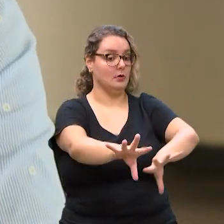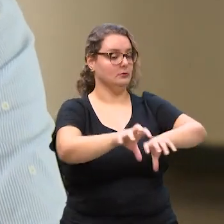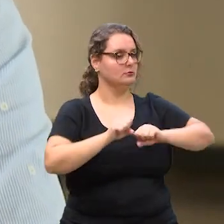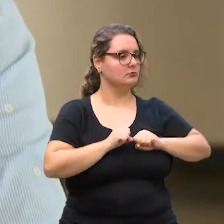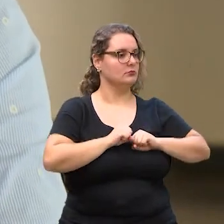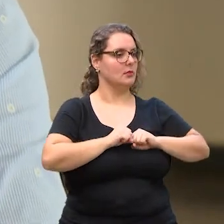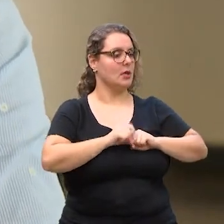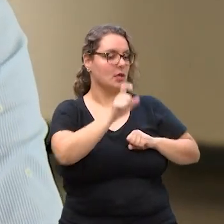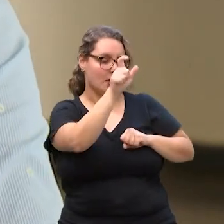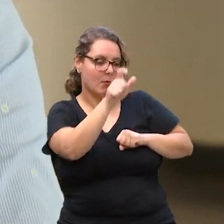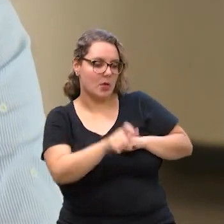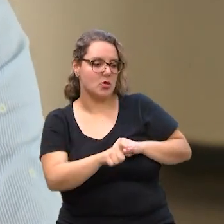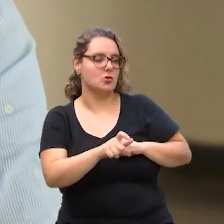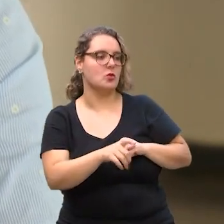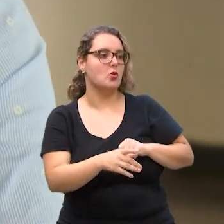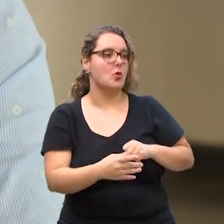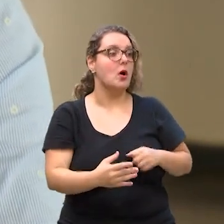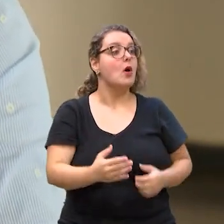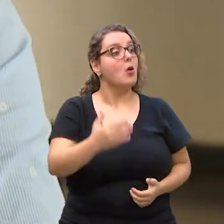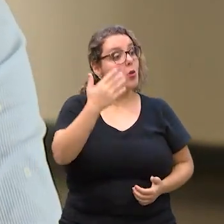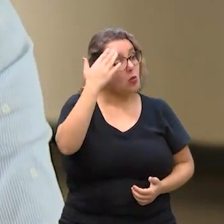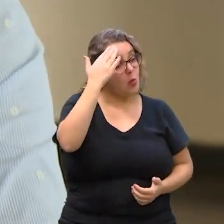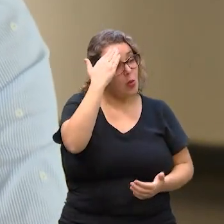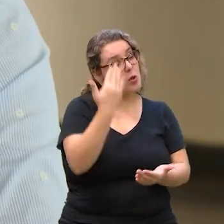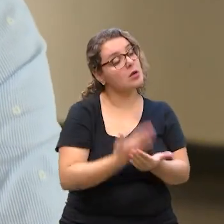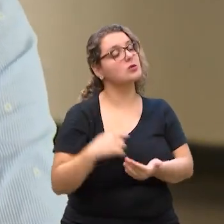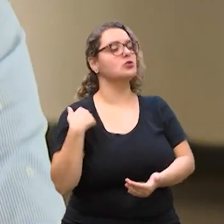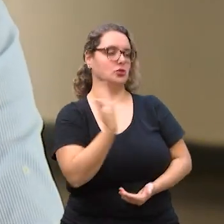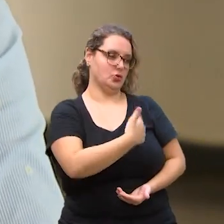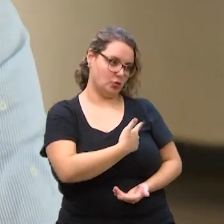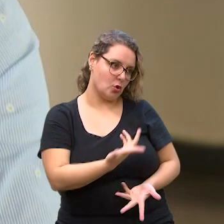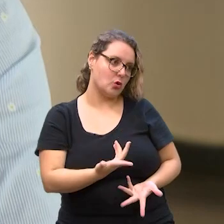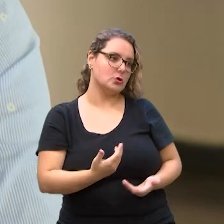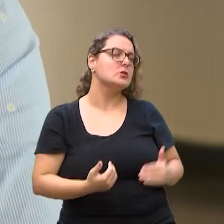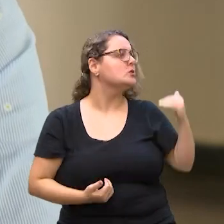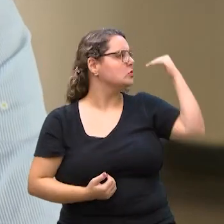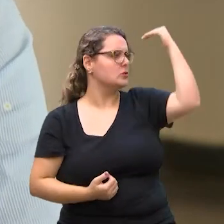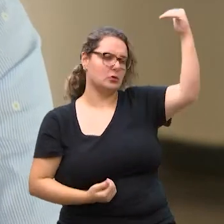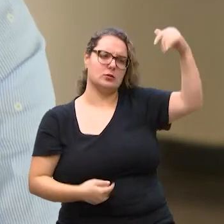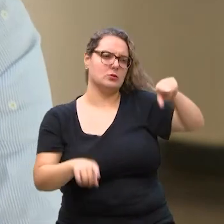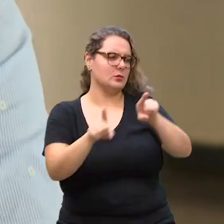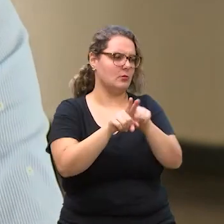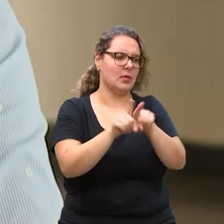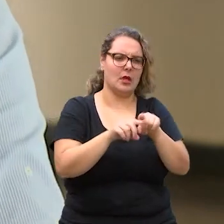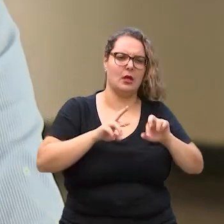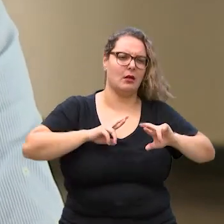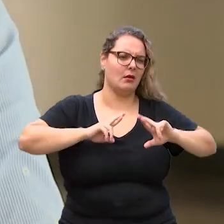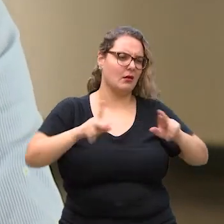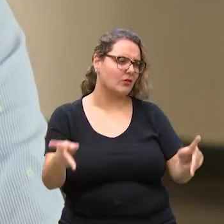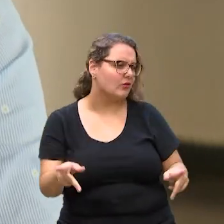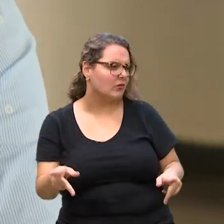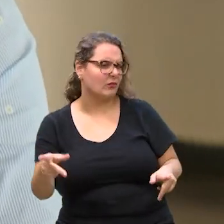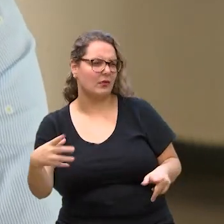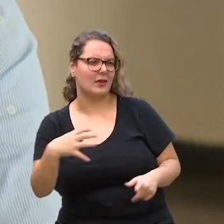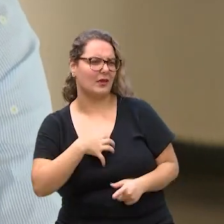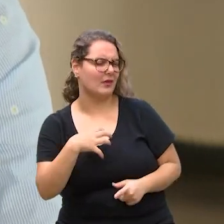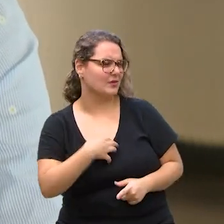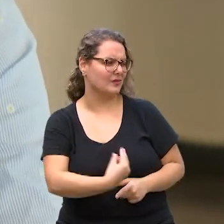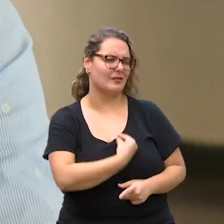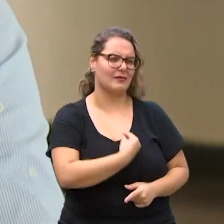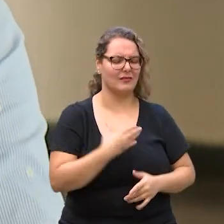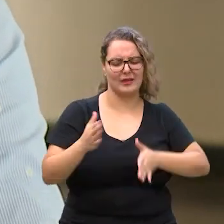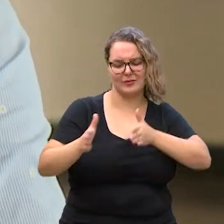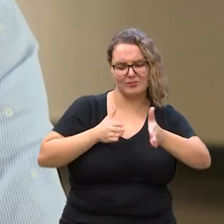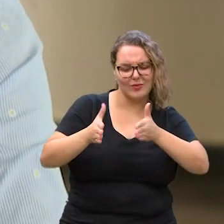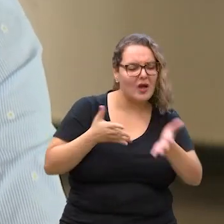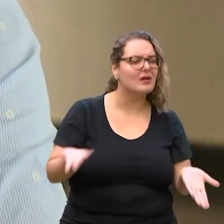eles confiem e aí a gente possa abrir. E os adultos também têm outras questões especiais, específicas de cada um, e aí